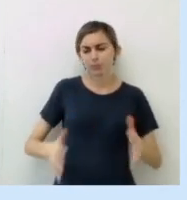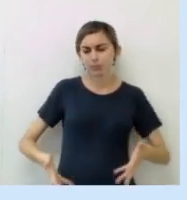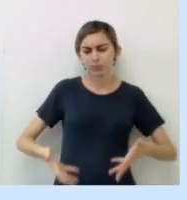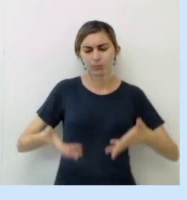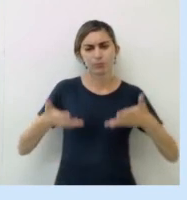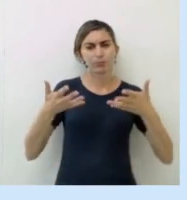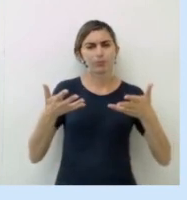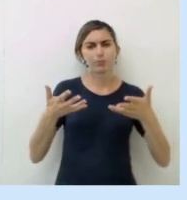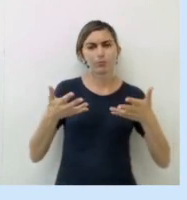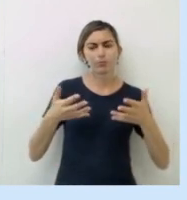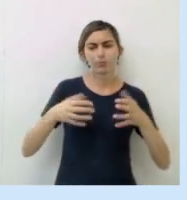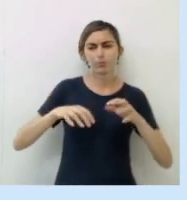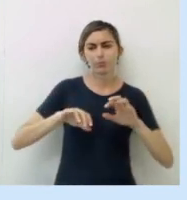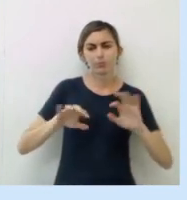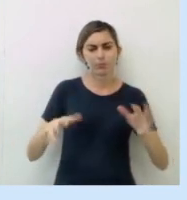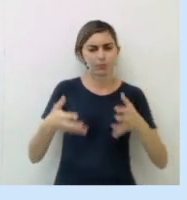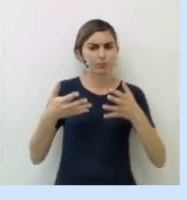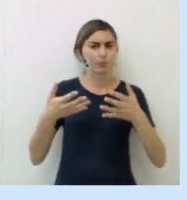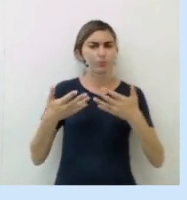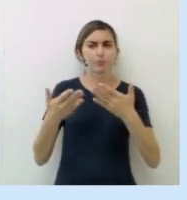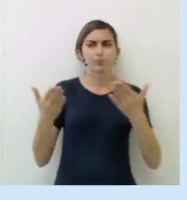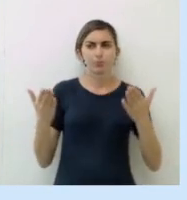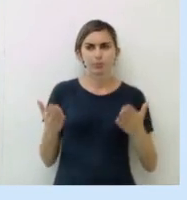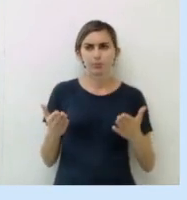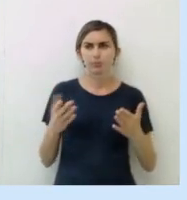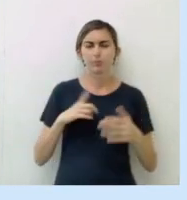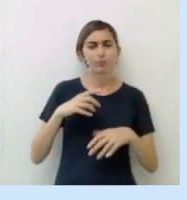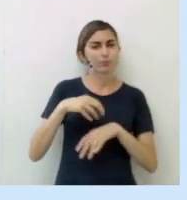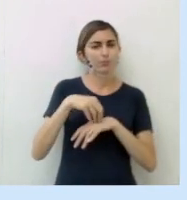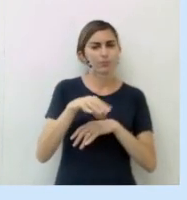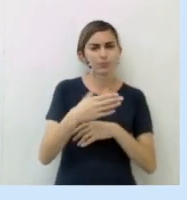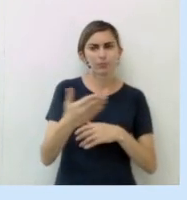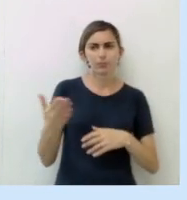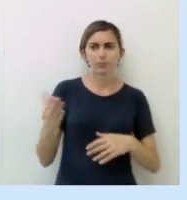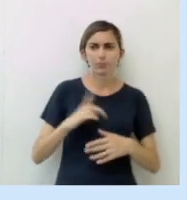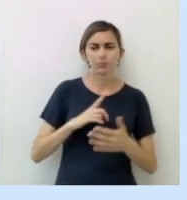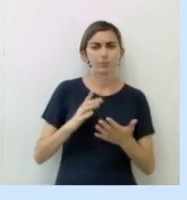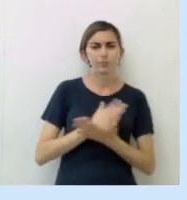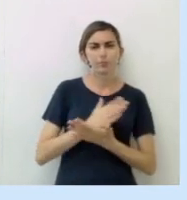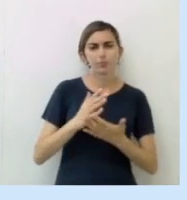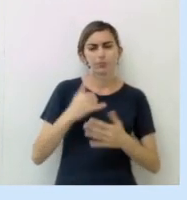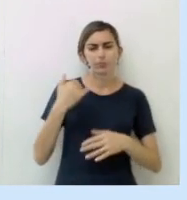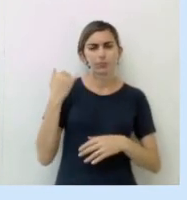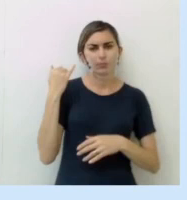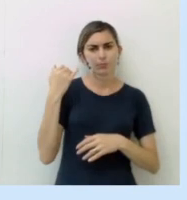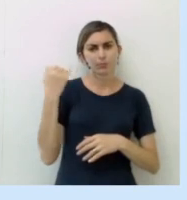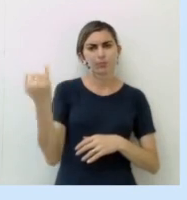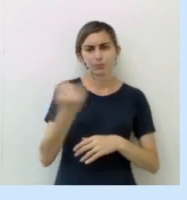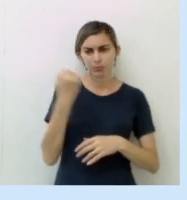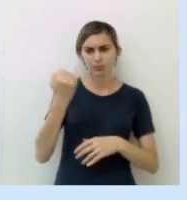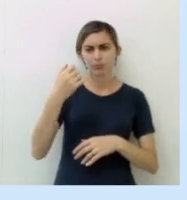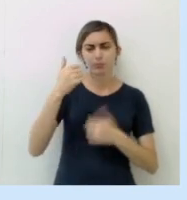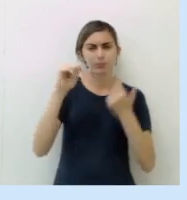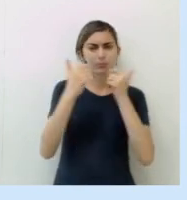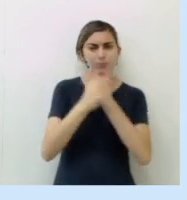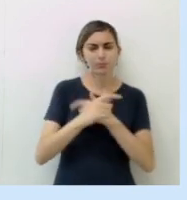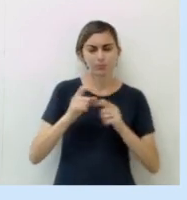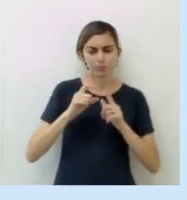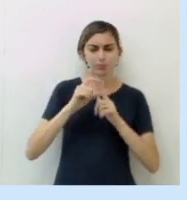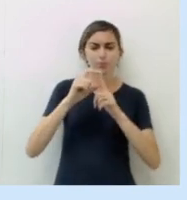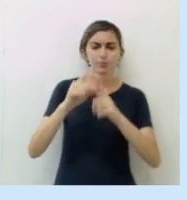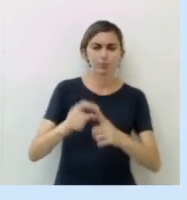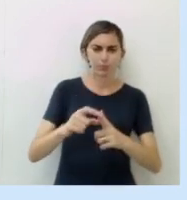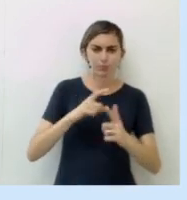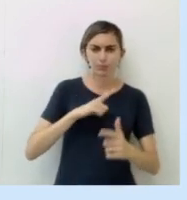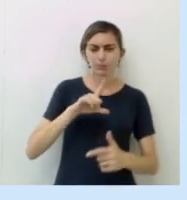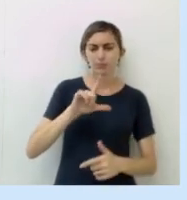ascendência, em alta, é isso aí. E aqui eu trago para vocês alguns pontos importantes sobre o lírico. A palavra lírico vem